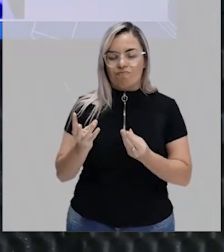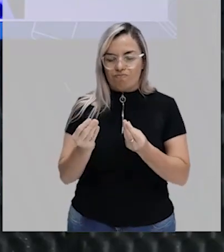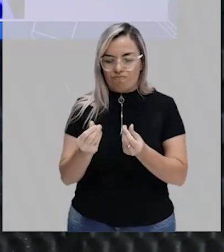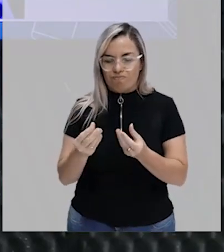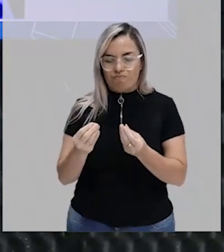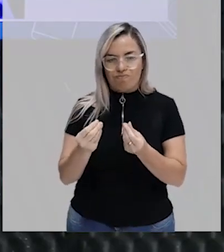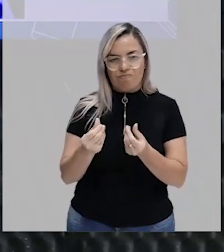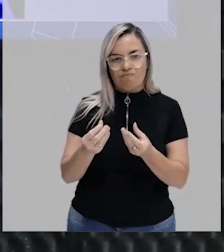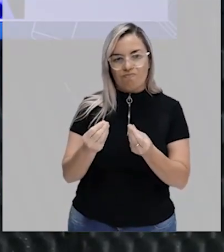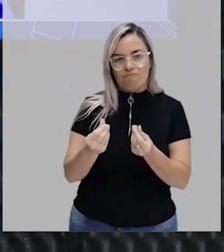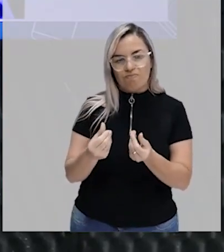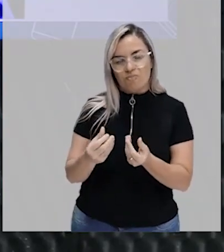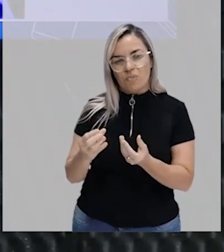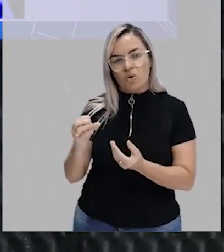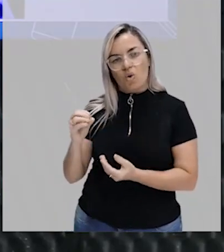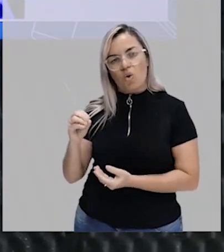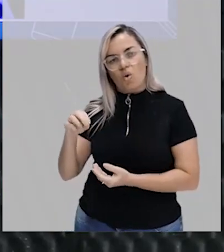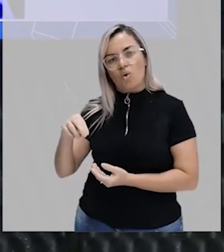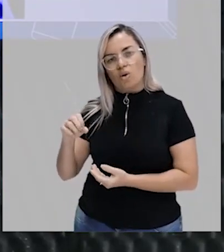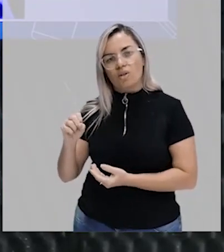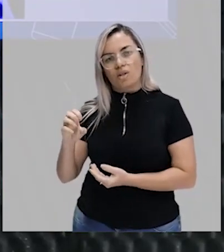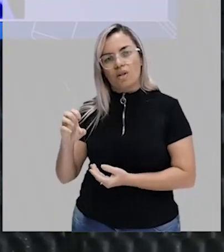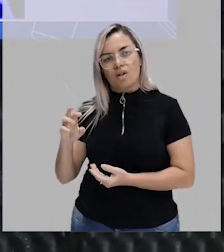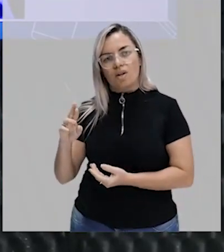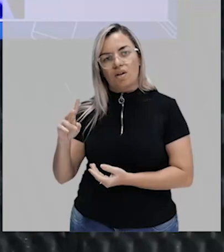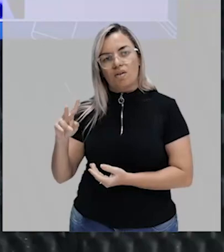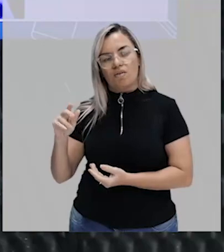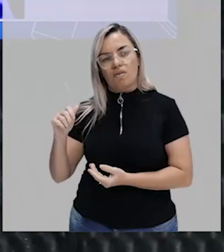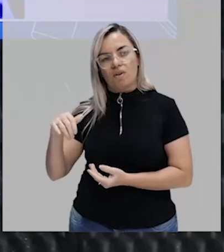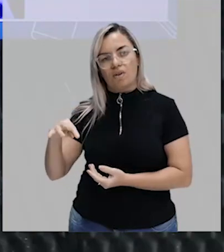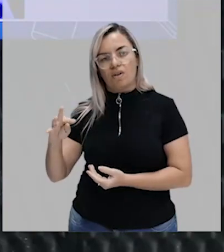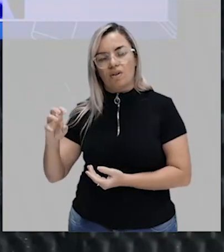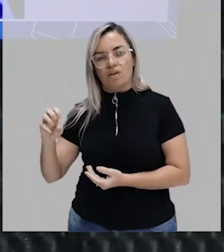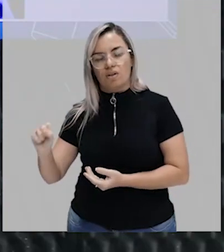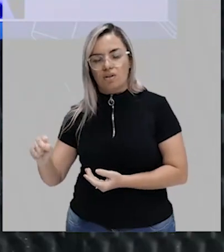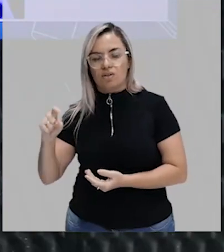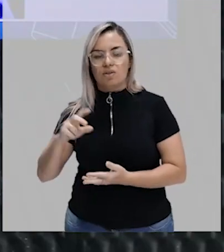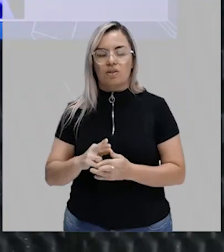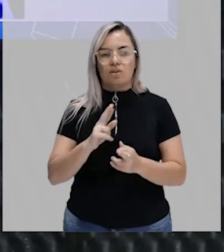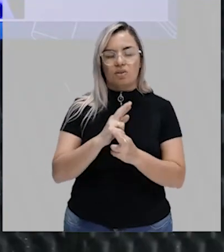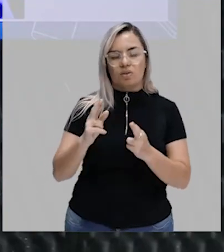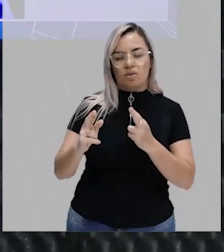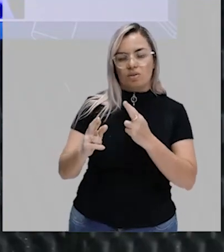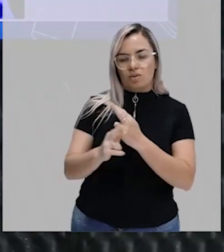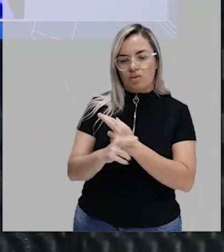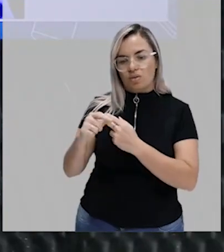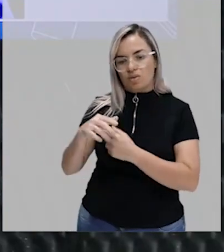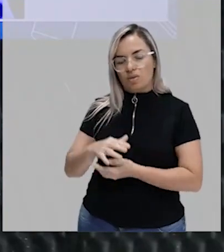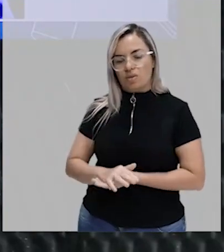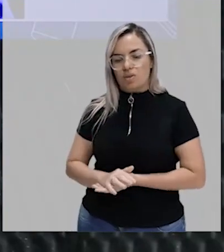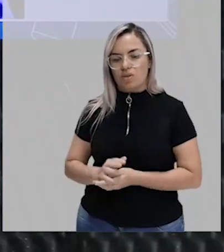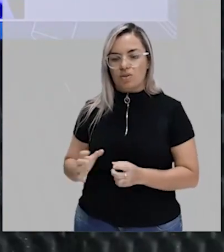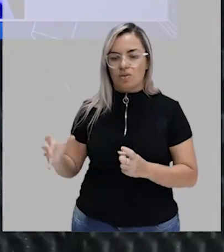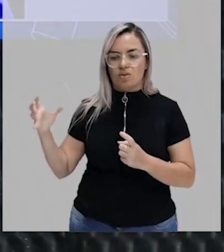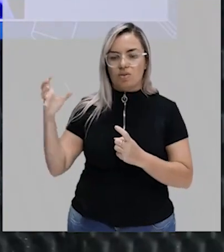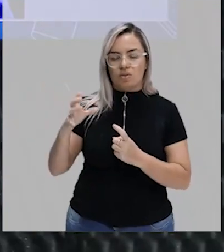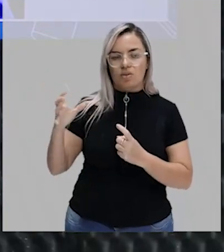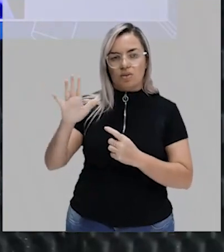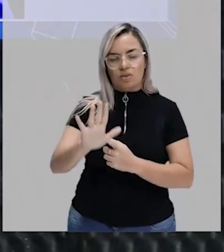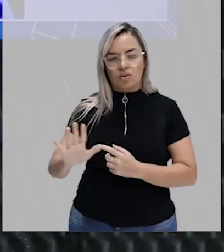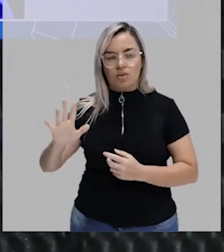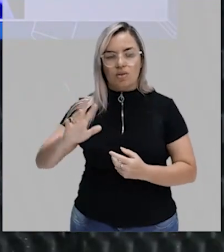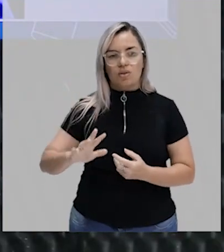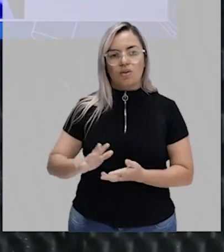que também podem estar relacionadas com a indução de mutações genéticas,